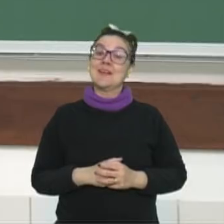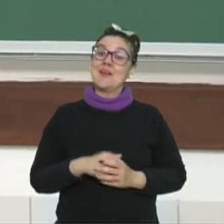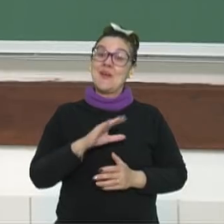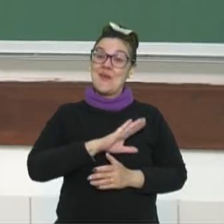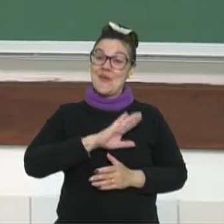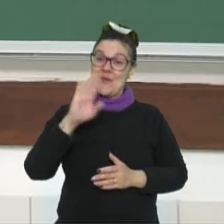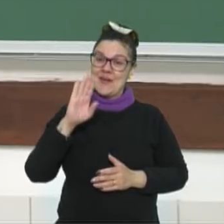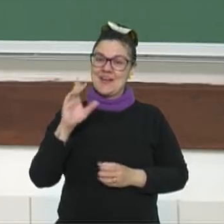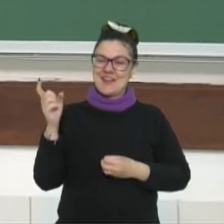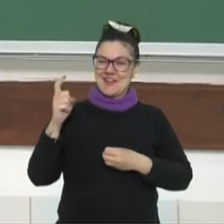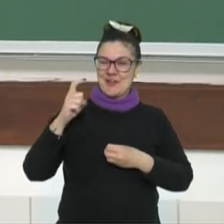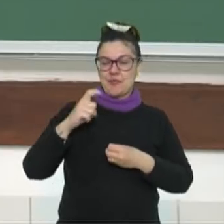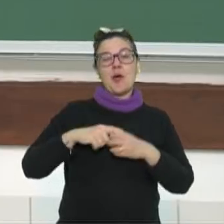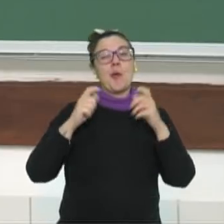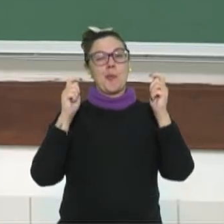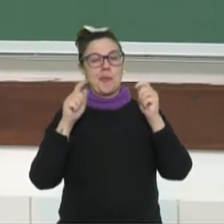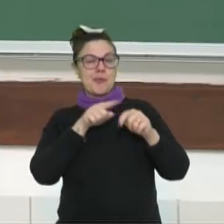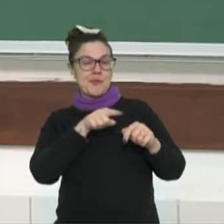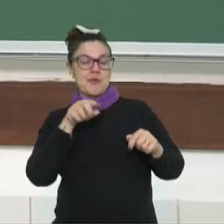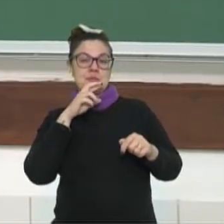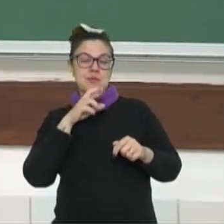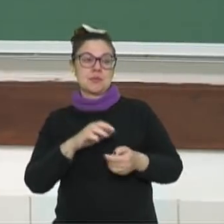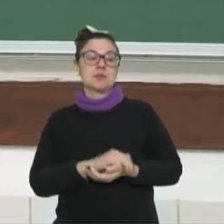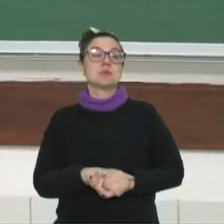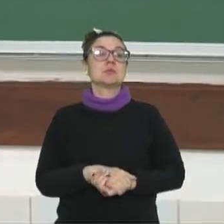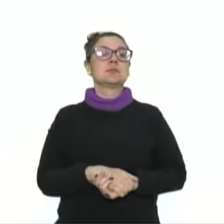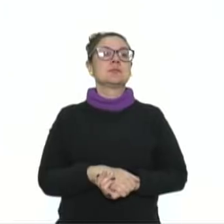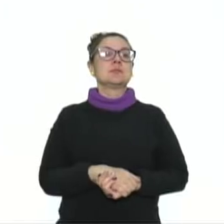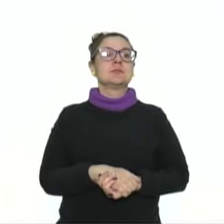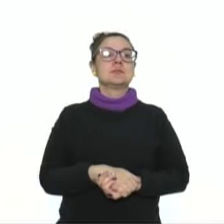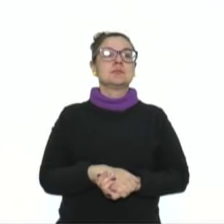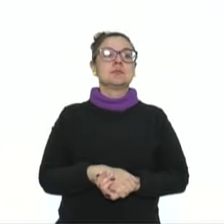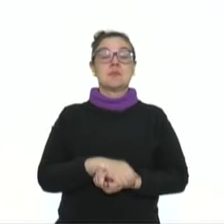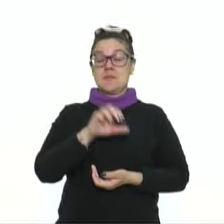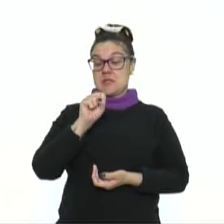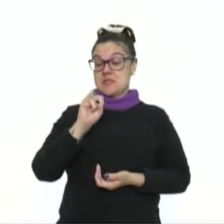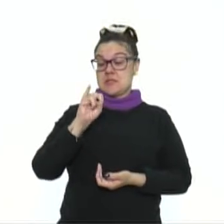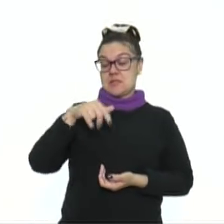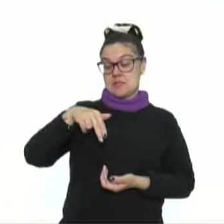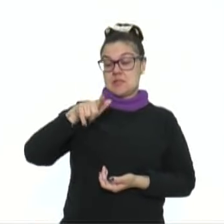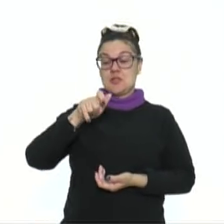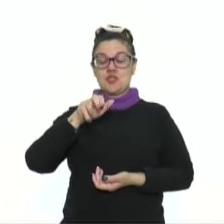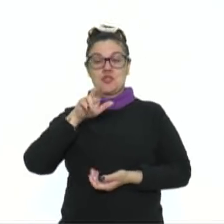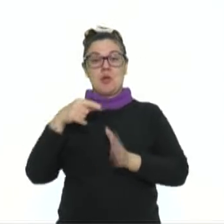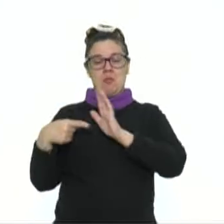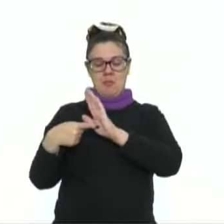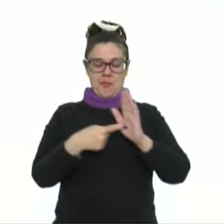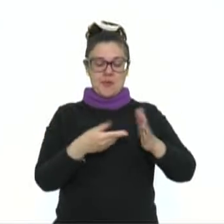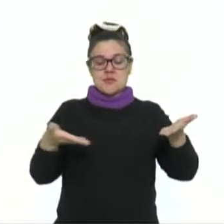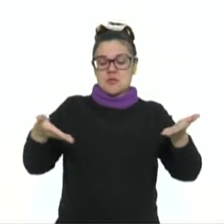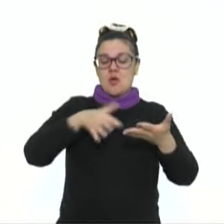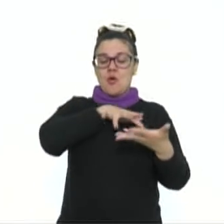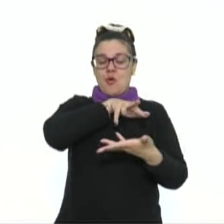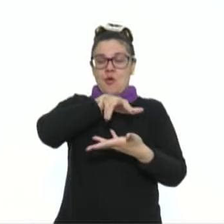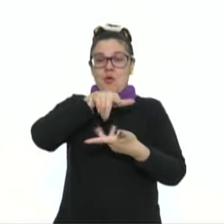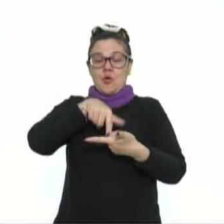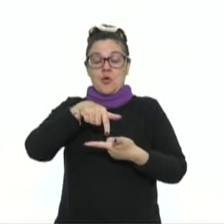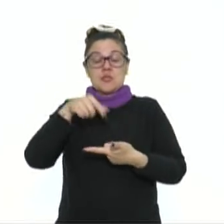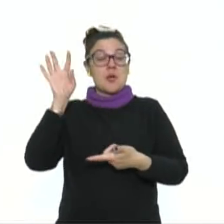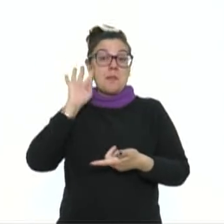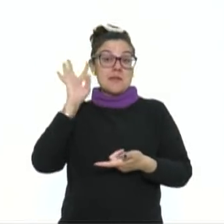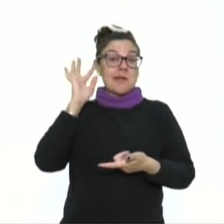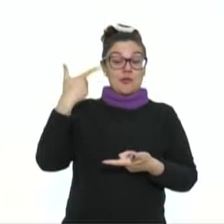Olá, estudante! Vamos aqui para uma possível resposta a essa questão. Peter Singer evidencia que os tempos atuais exigem repensar a ética velha